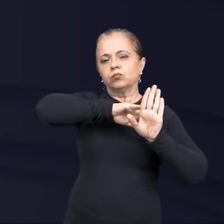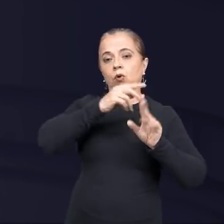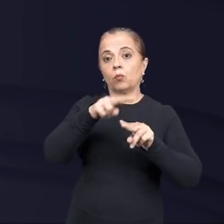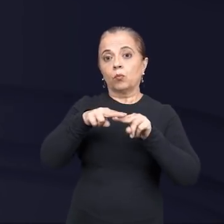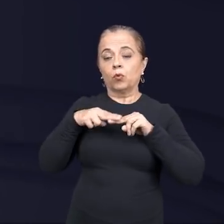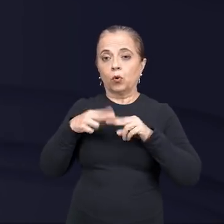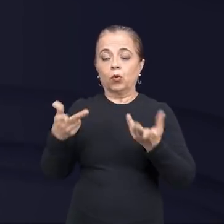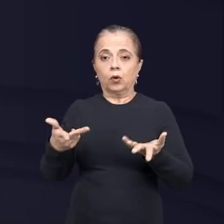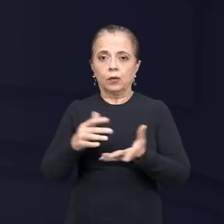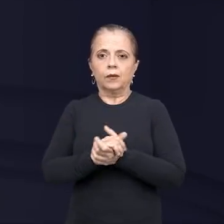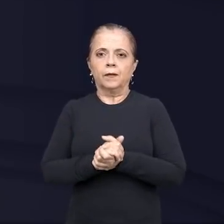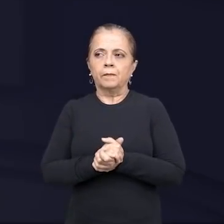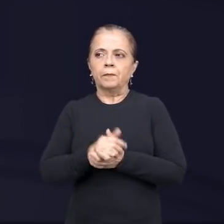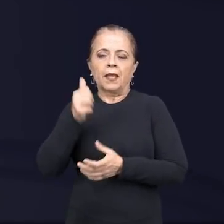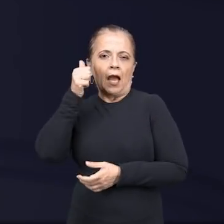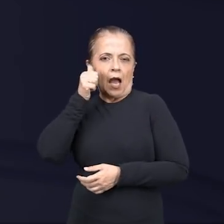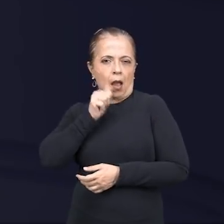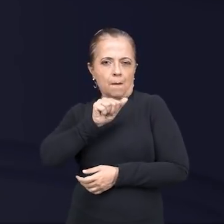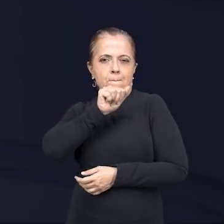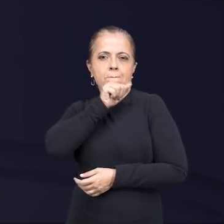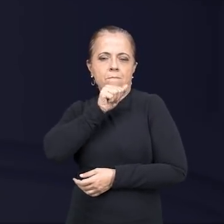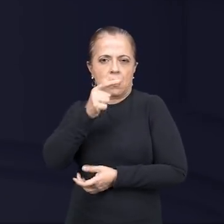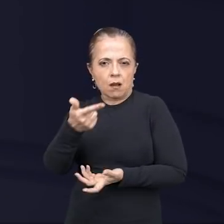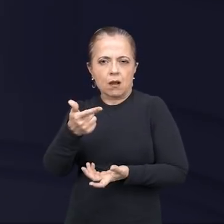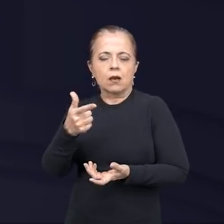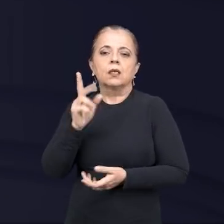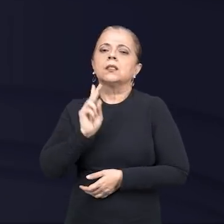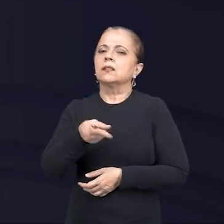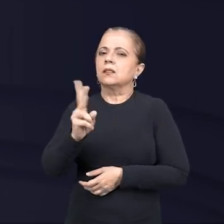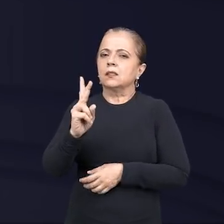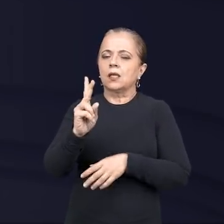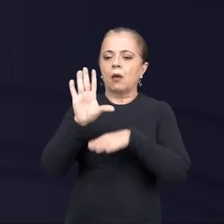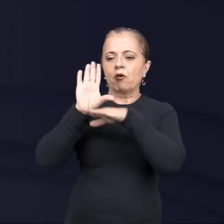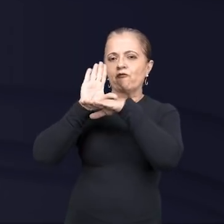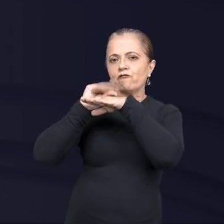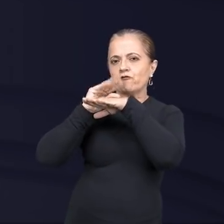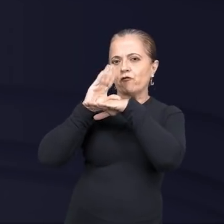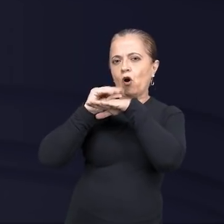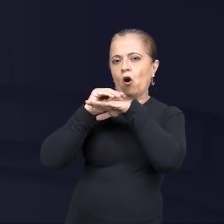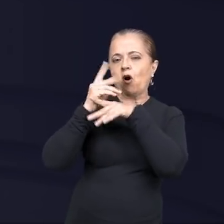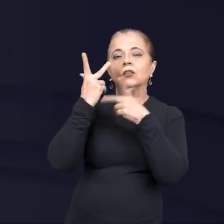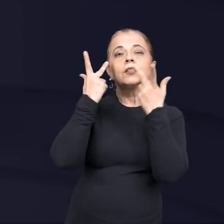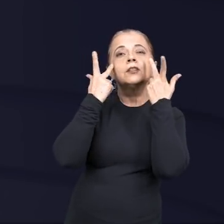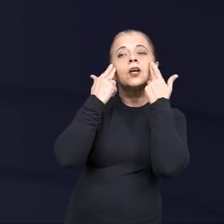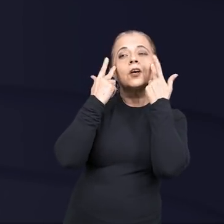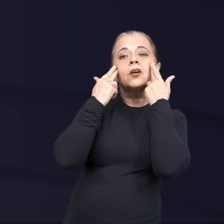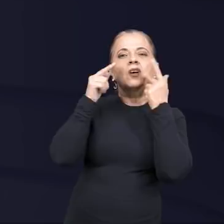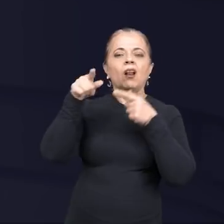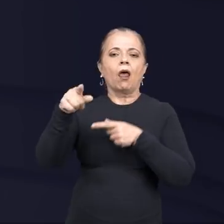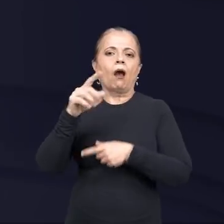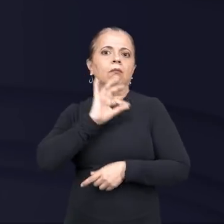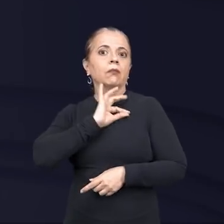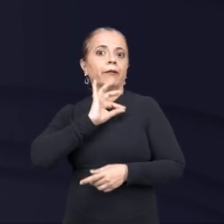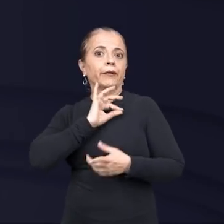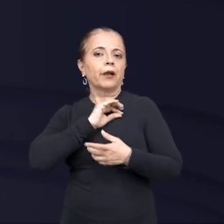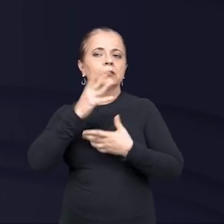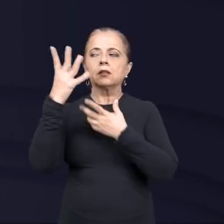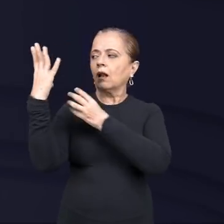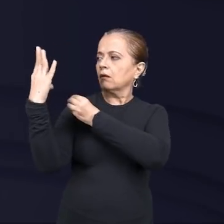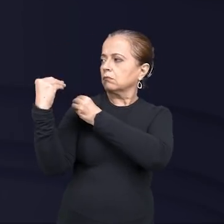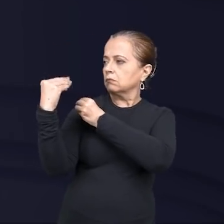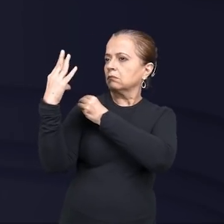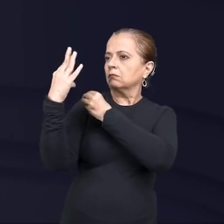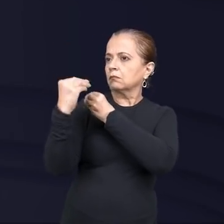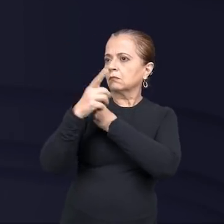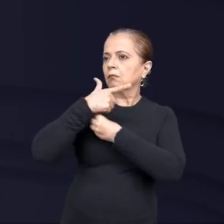O fato da investigada Monique tirar selfie aparentemente tranquila em sede de delegacia, o